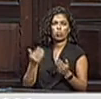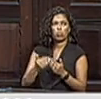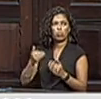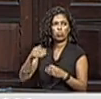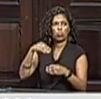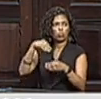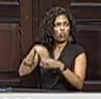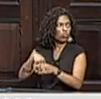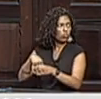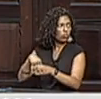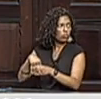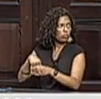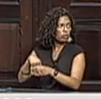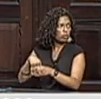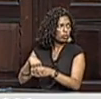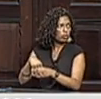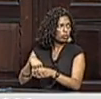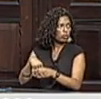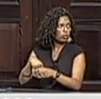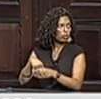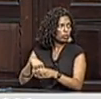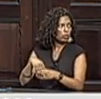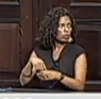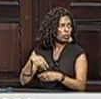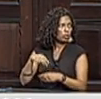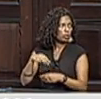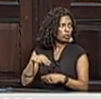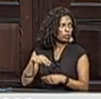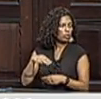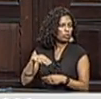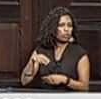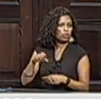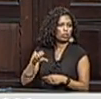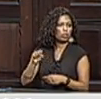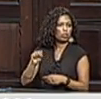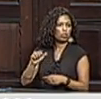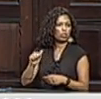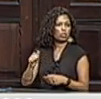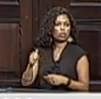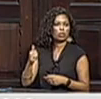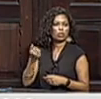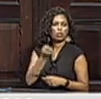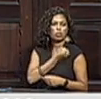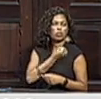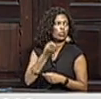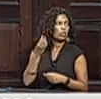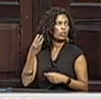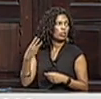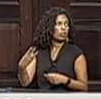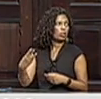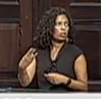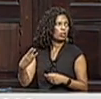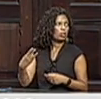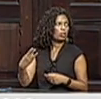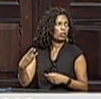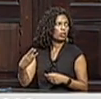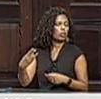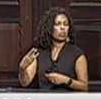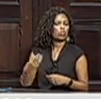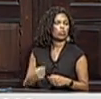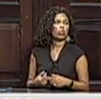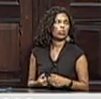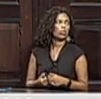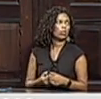o destaque, a emenda número 3. Senhores que aprovam, como estão rejeitados. Eu peço verificação. Verificação nominal pedida pelo